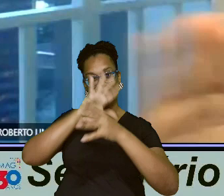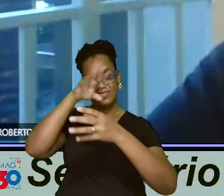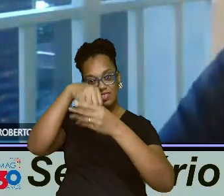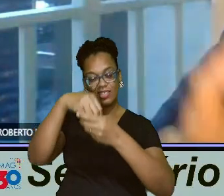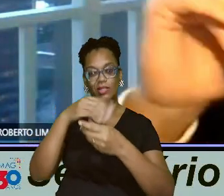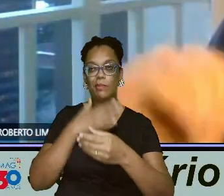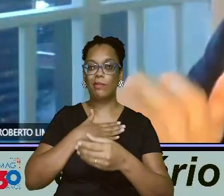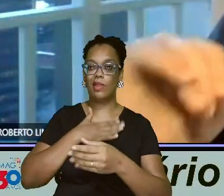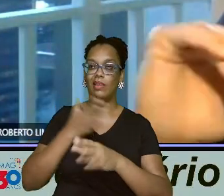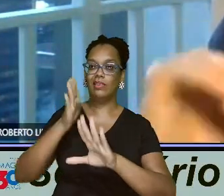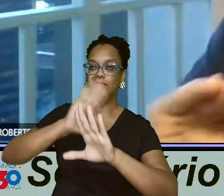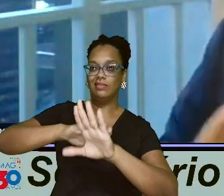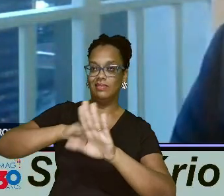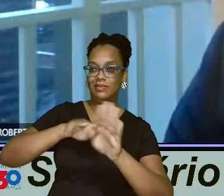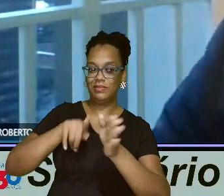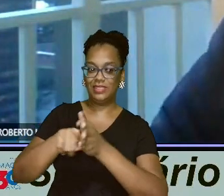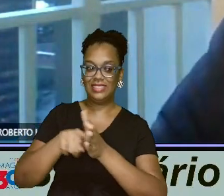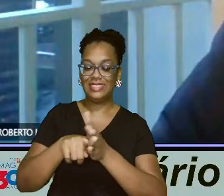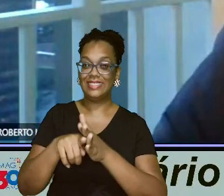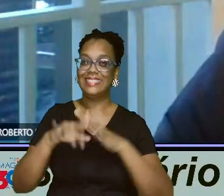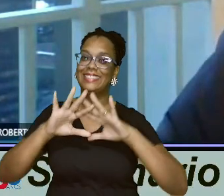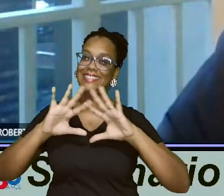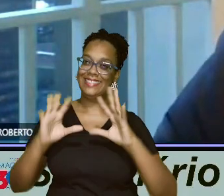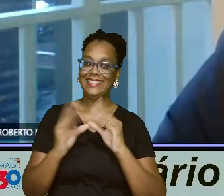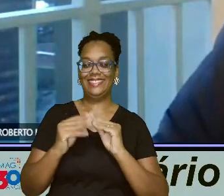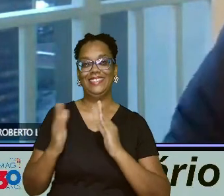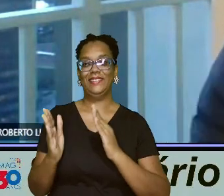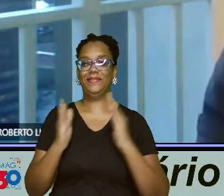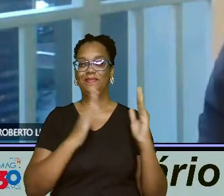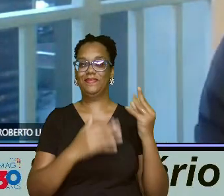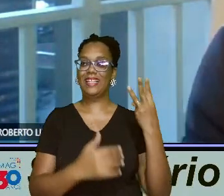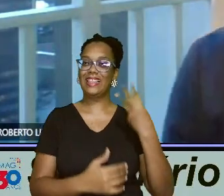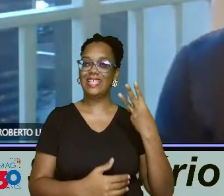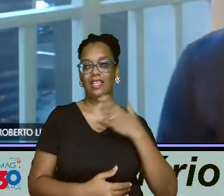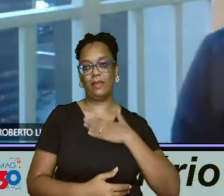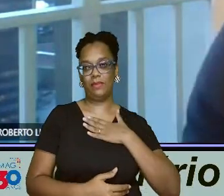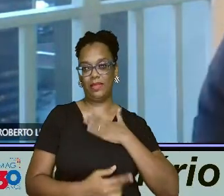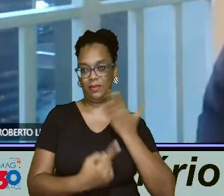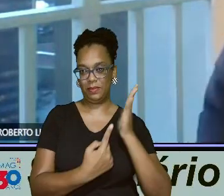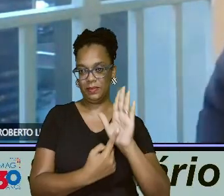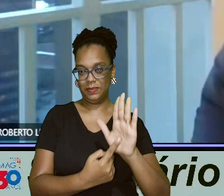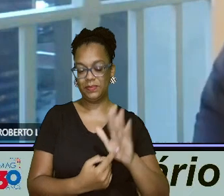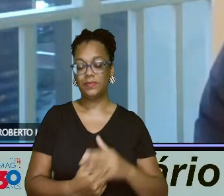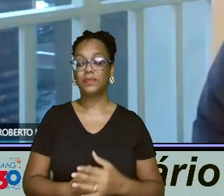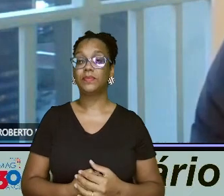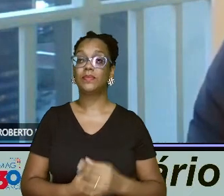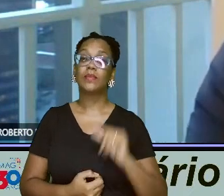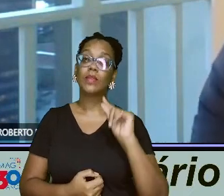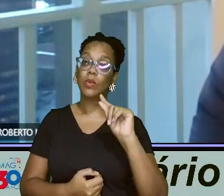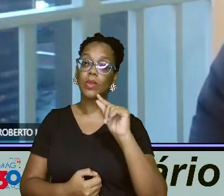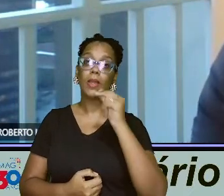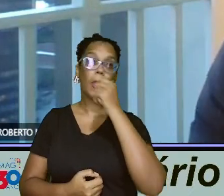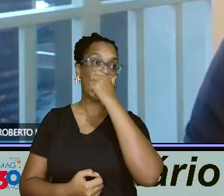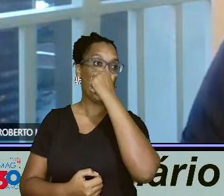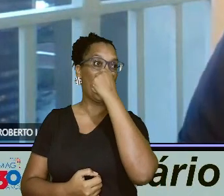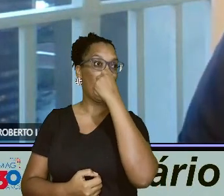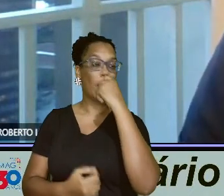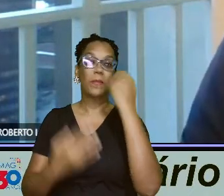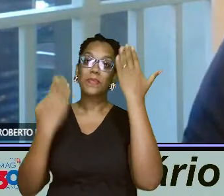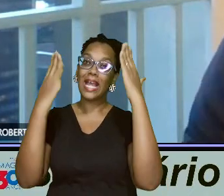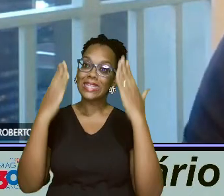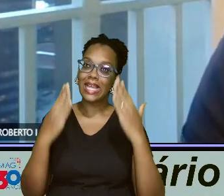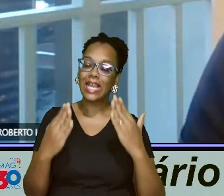precedente. E aqui eu chego na parte final da minha apresentação, que é justamente a análise do